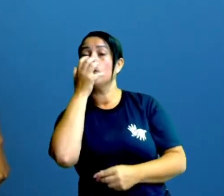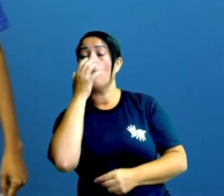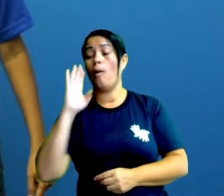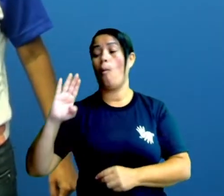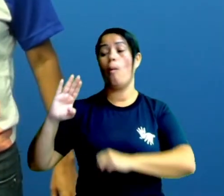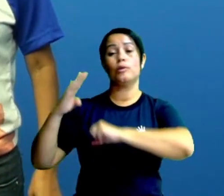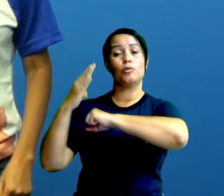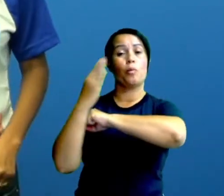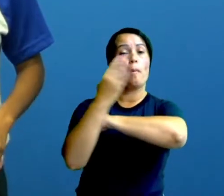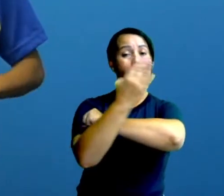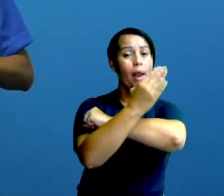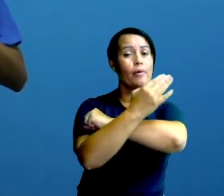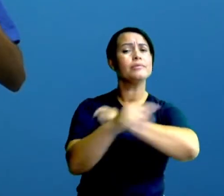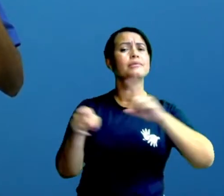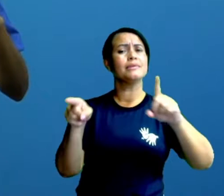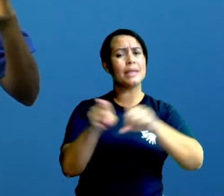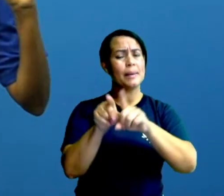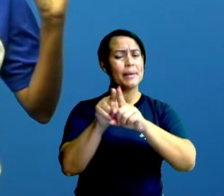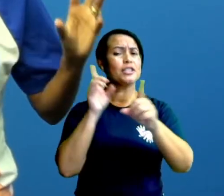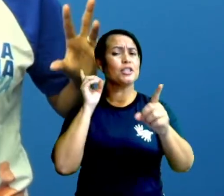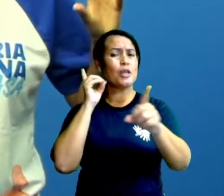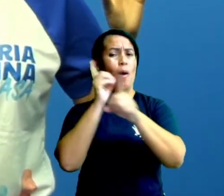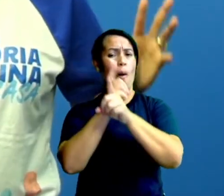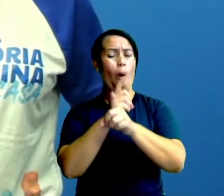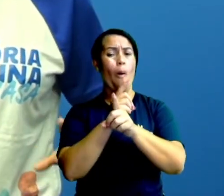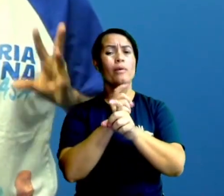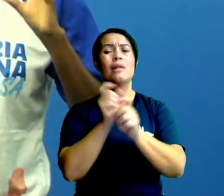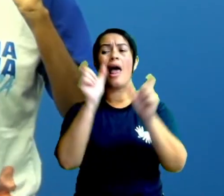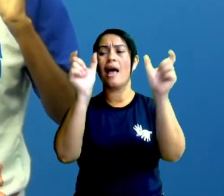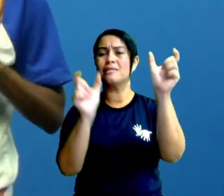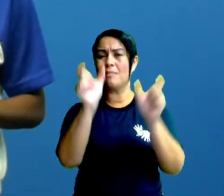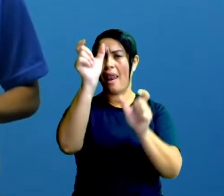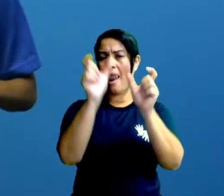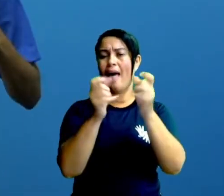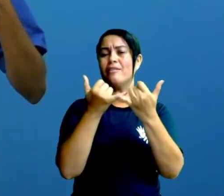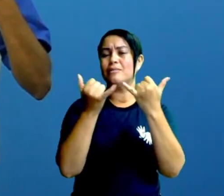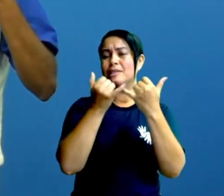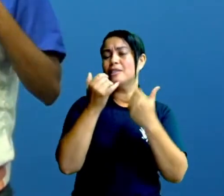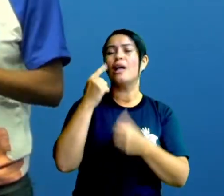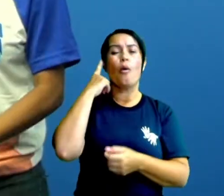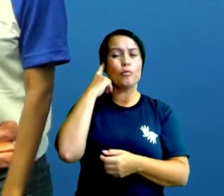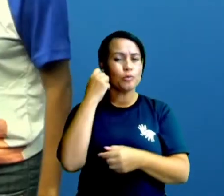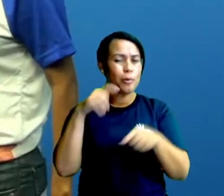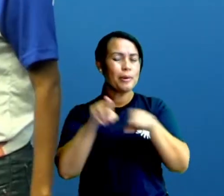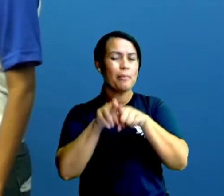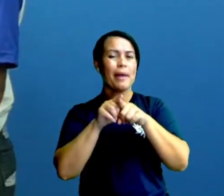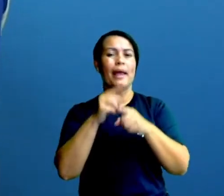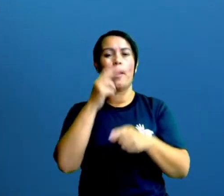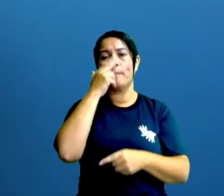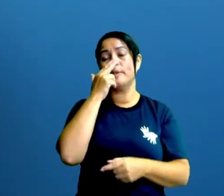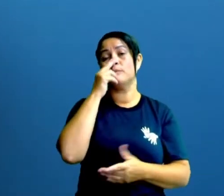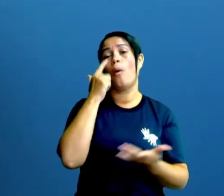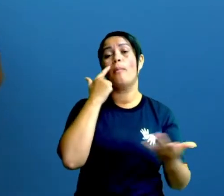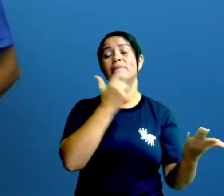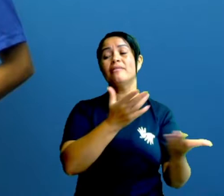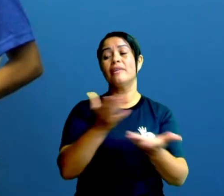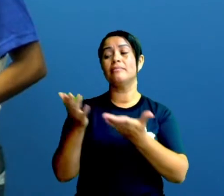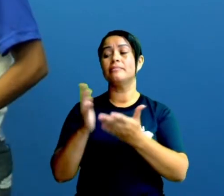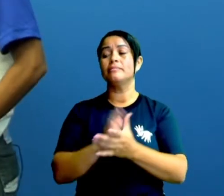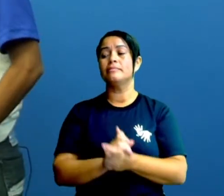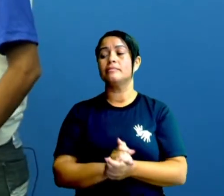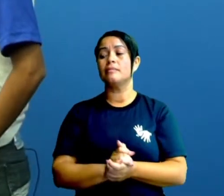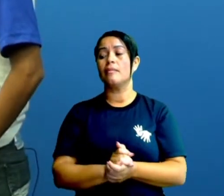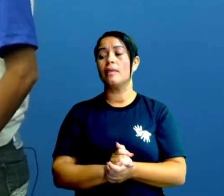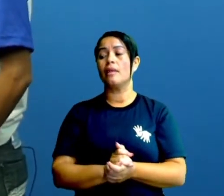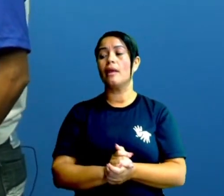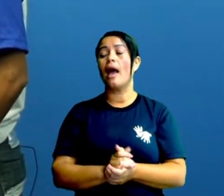cão quanto em Tubarão nós temos um mesmo sonzinho final isso mesmo aqui ó